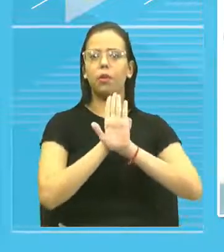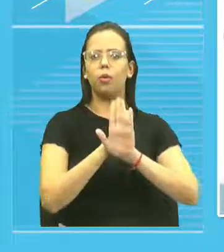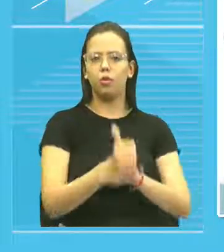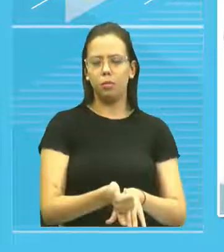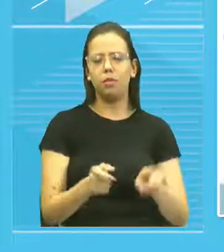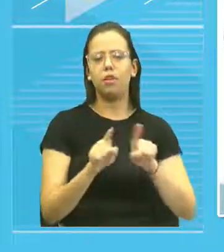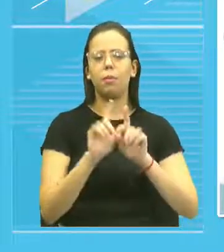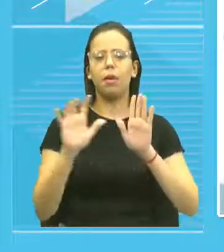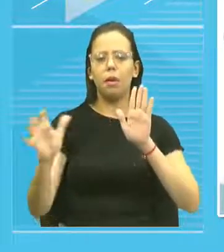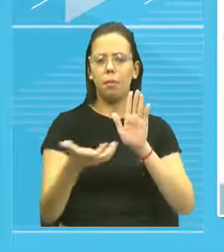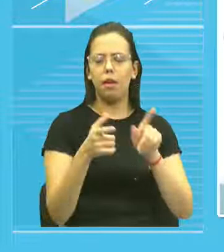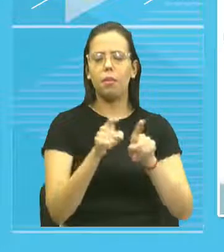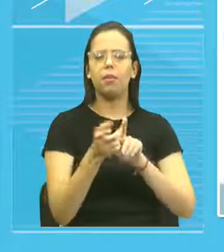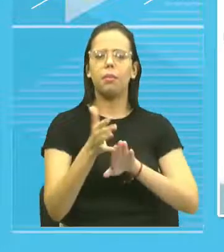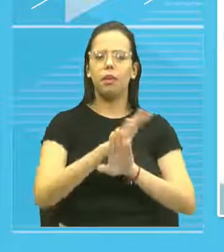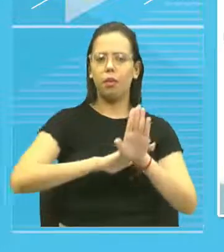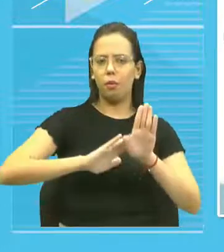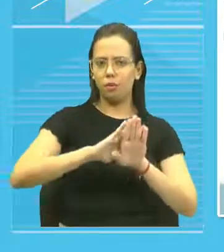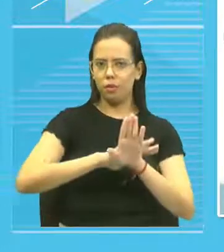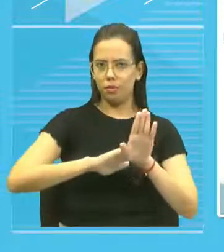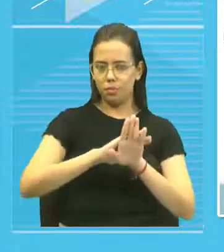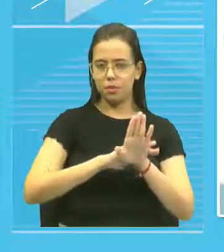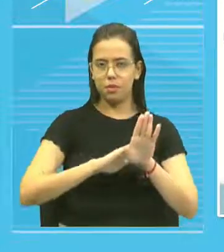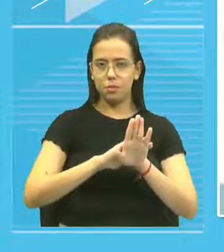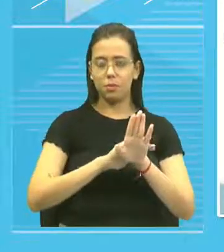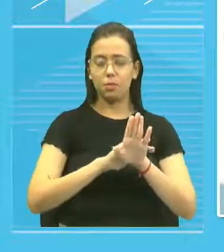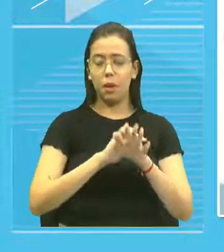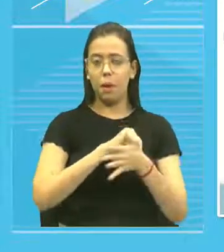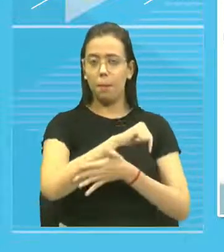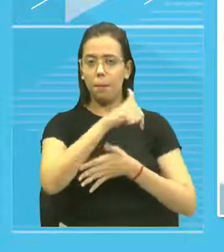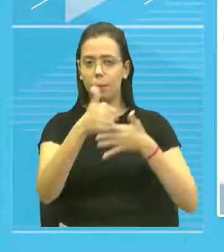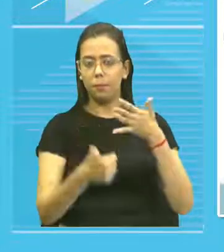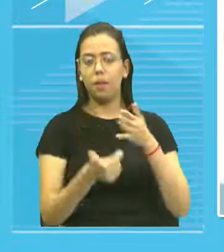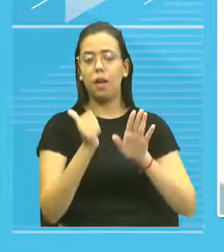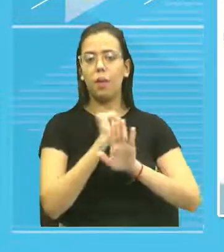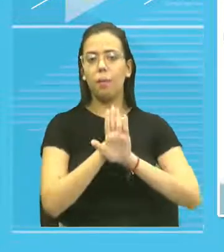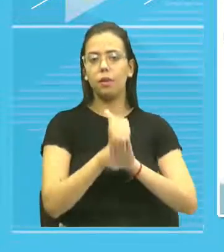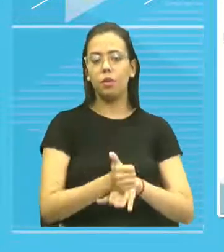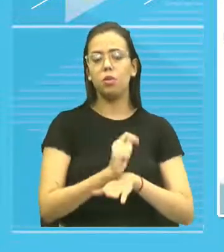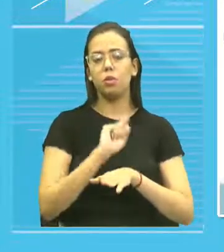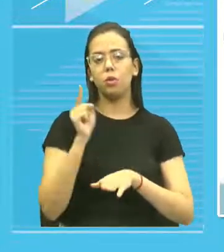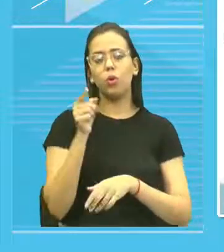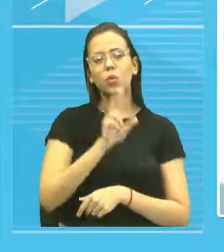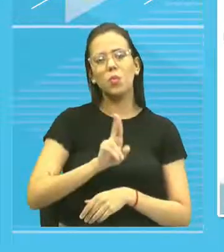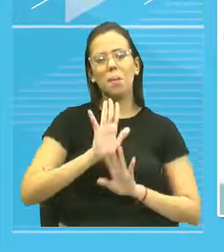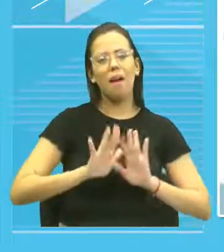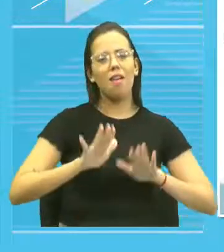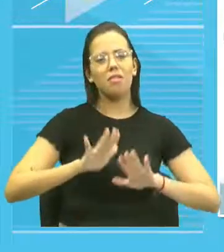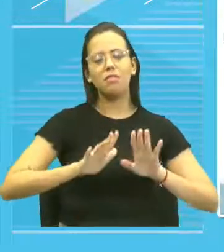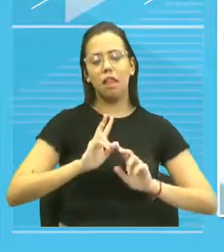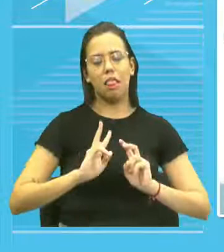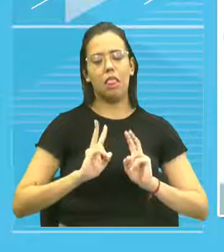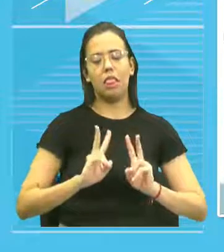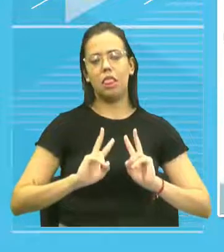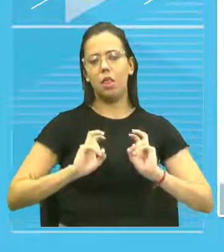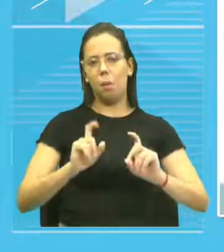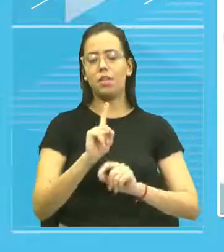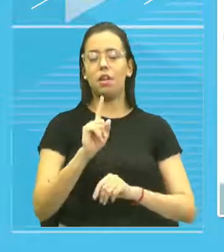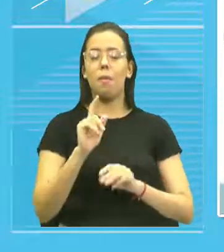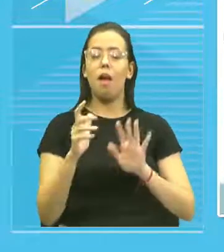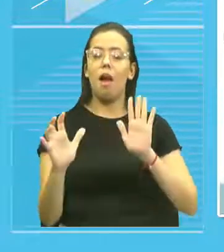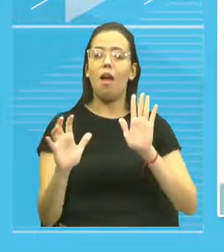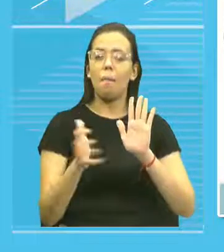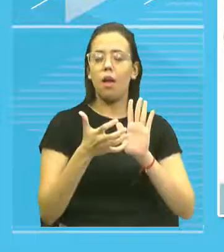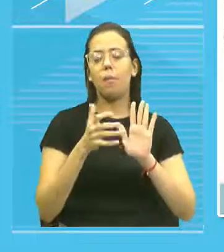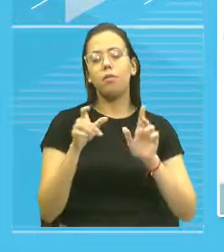hipérbole é assim ofendido dessas aqui pessoal a metonímia a gente usa sem se perceber a hipérbole Talvez